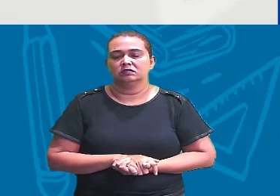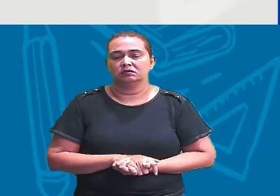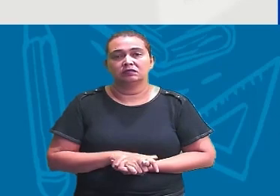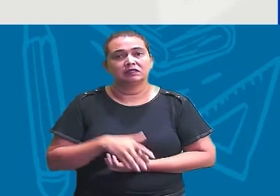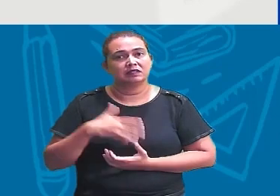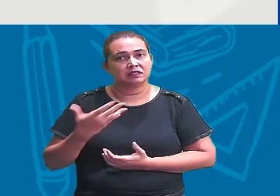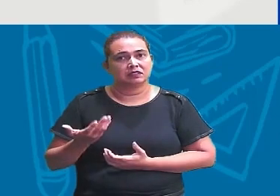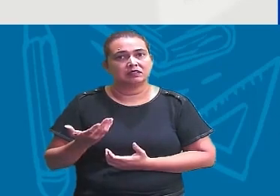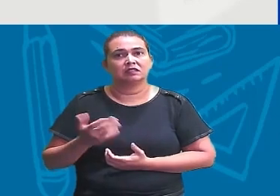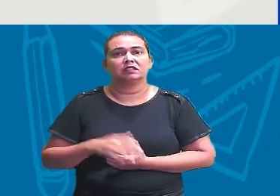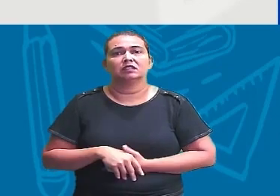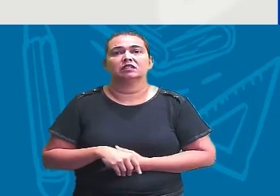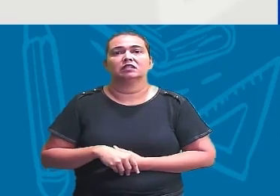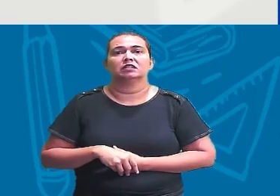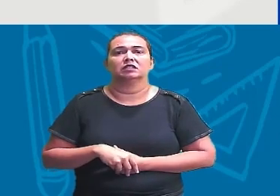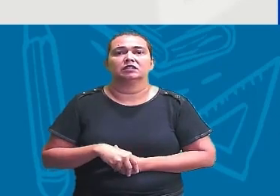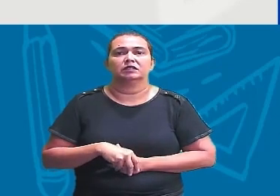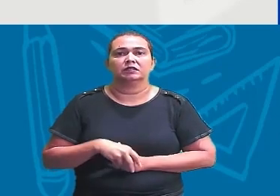crise avança.